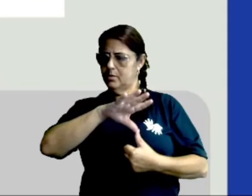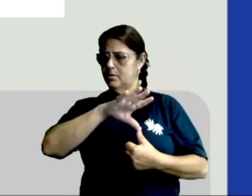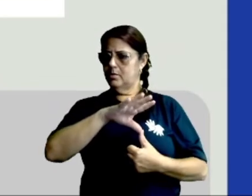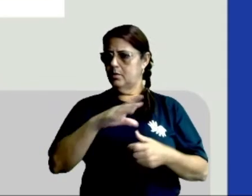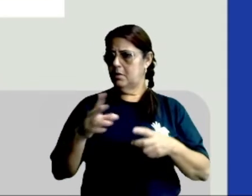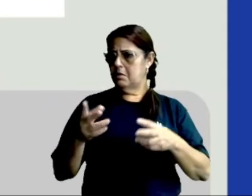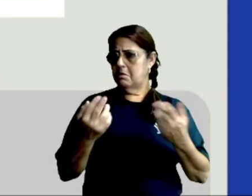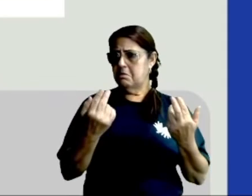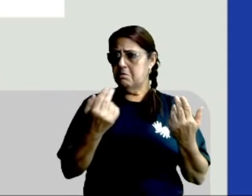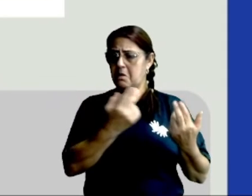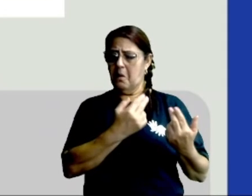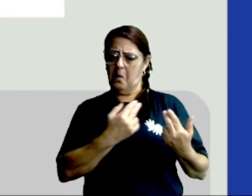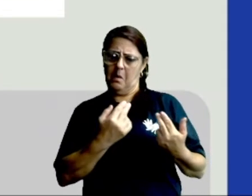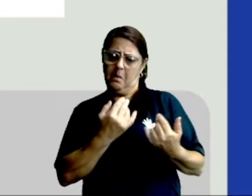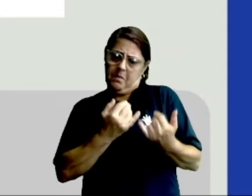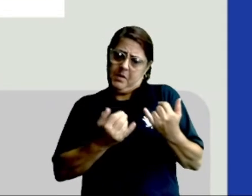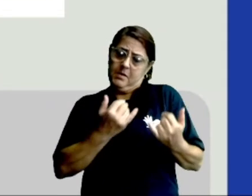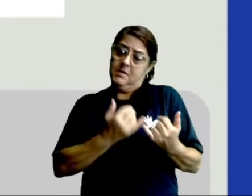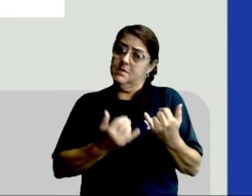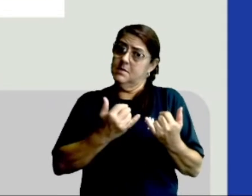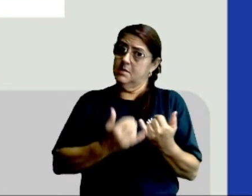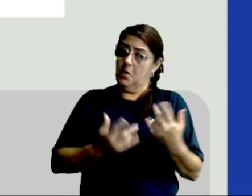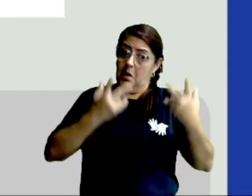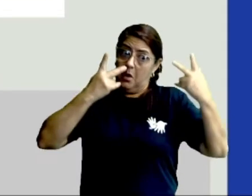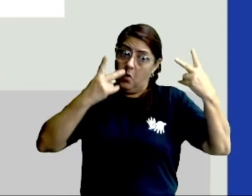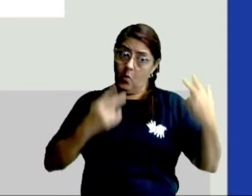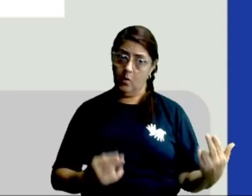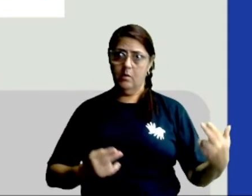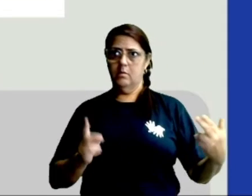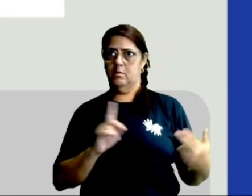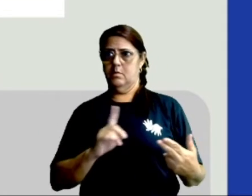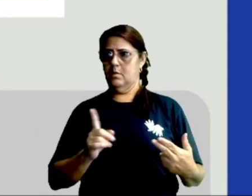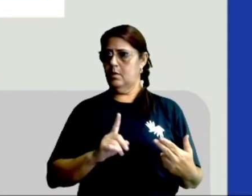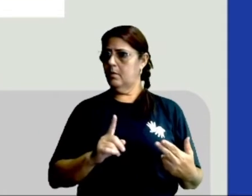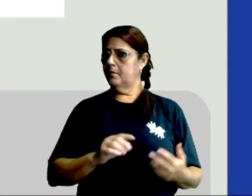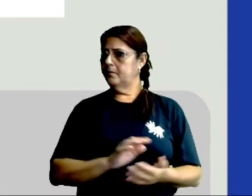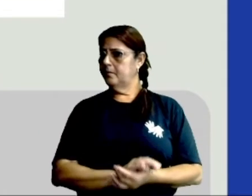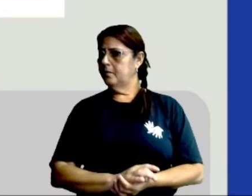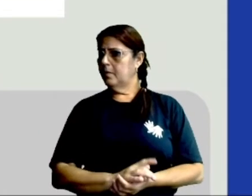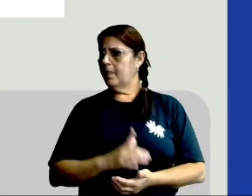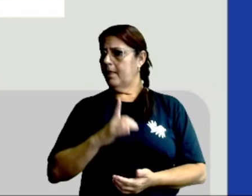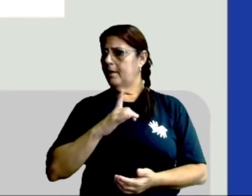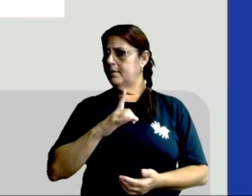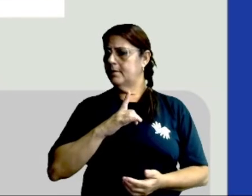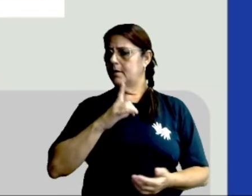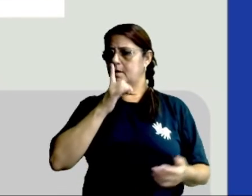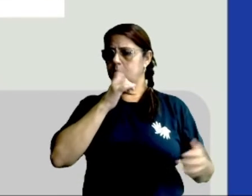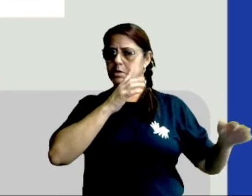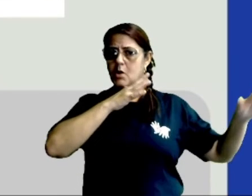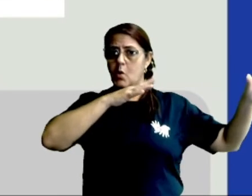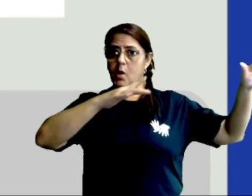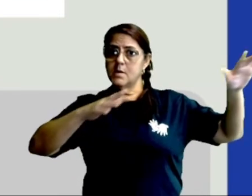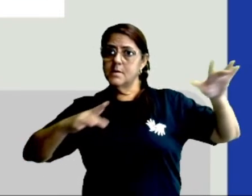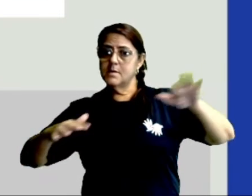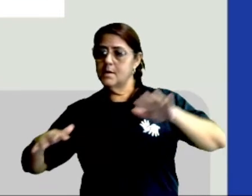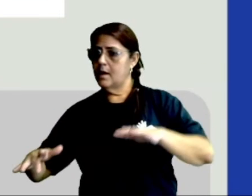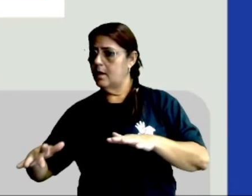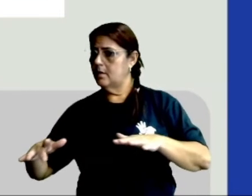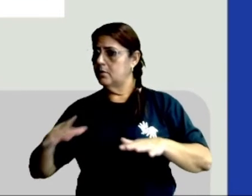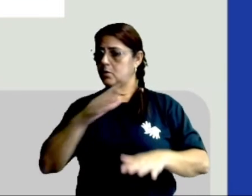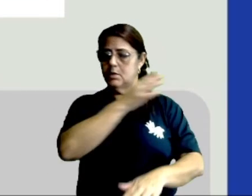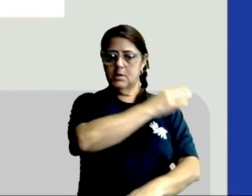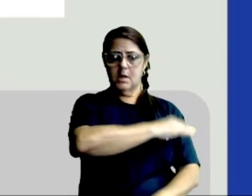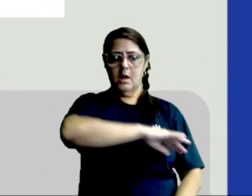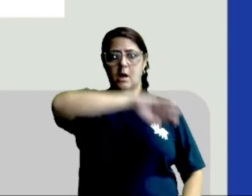algumas semelhanças? Tem. Se a gente observar aqui, vamos localizar aqui o Oceano Atlântico. Então nós temos aqui alguns planaltos,